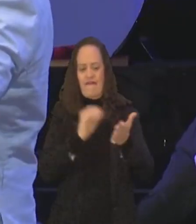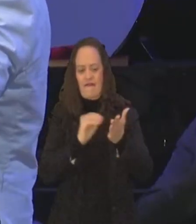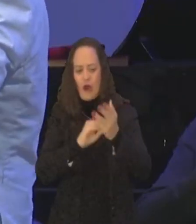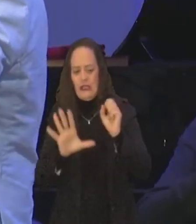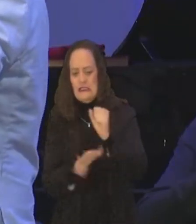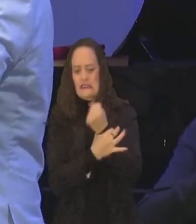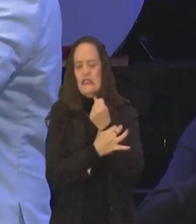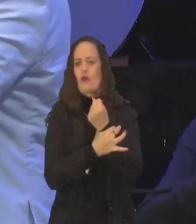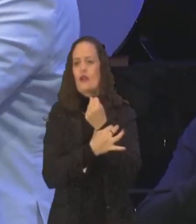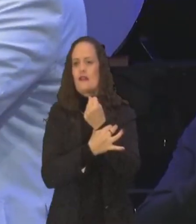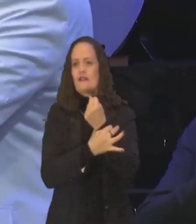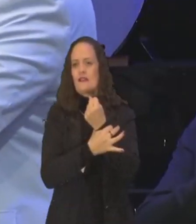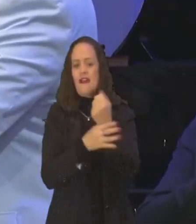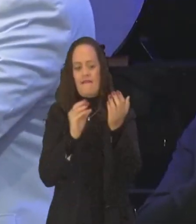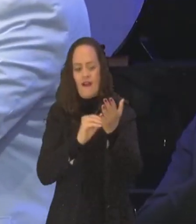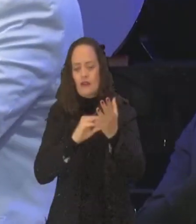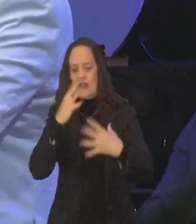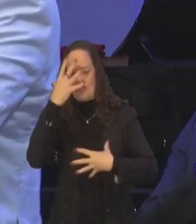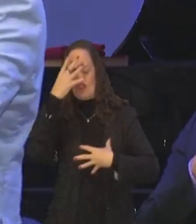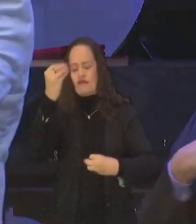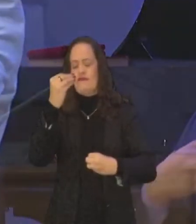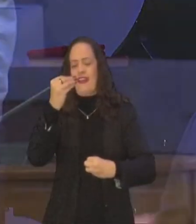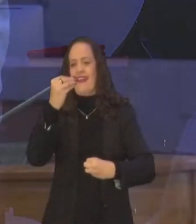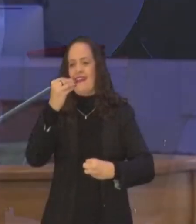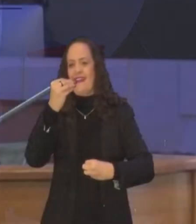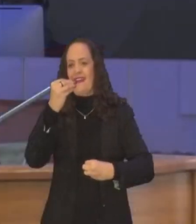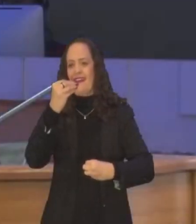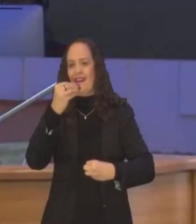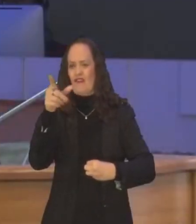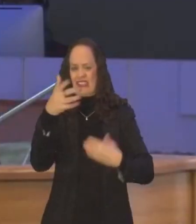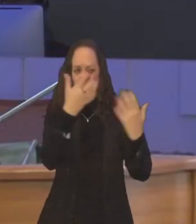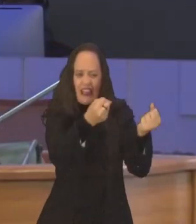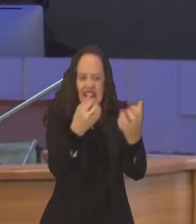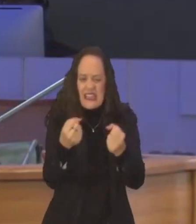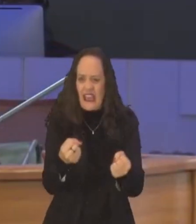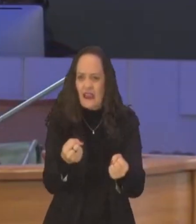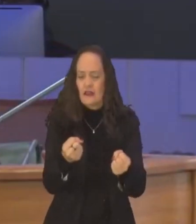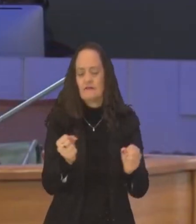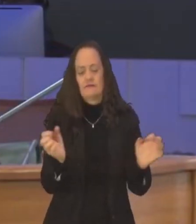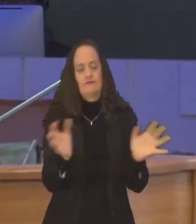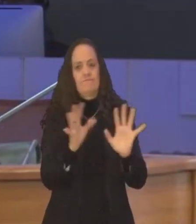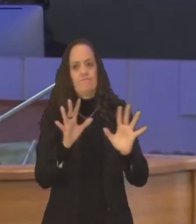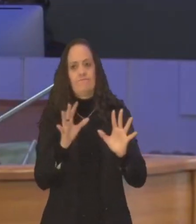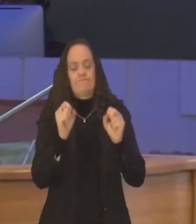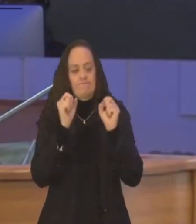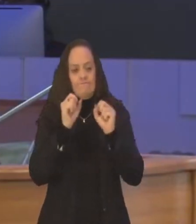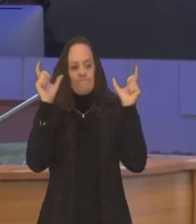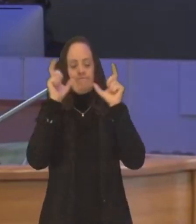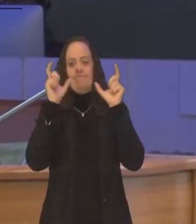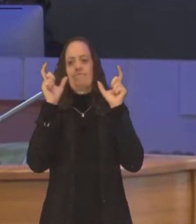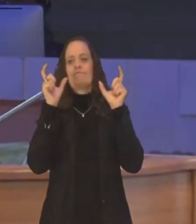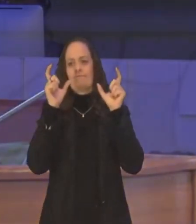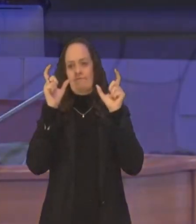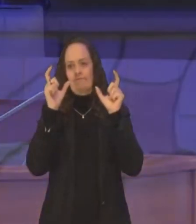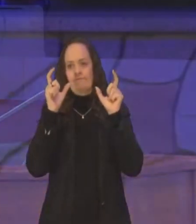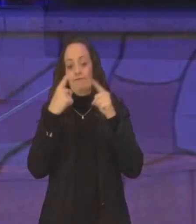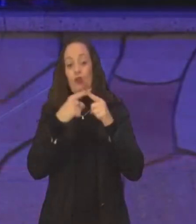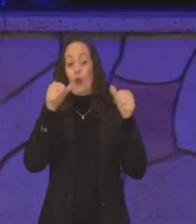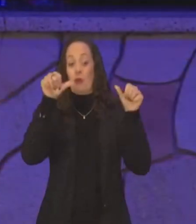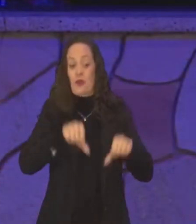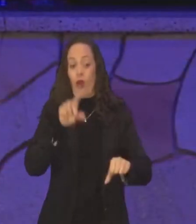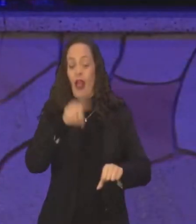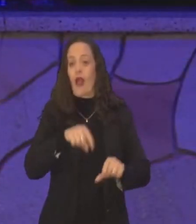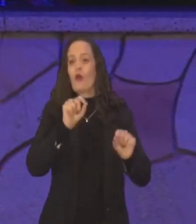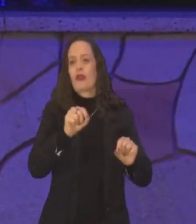de fé e um ambiente de falsa confiança, porque a pior coisa é você estar num ambiente onde